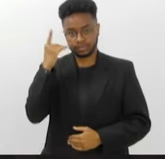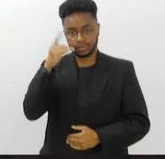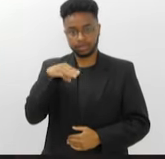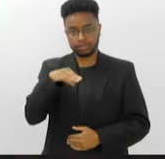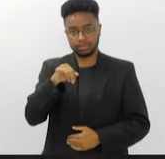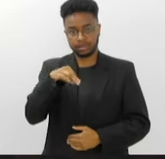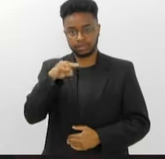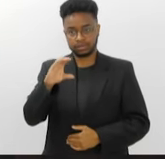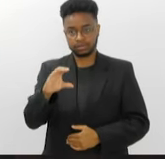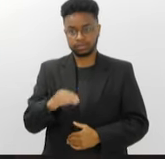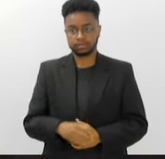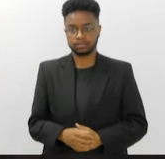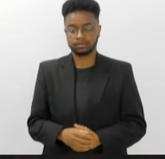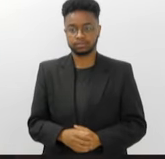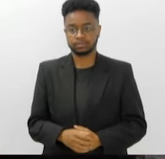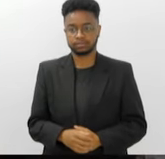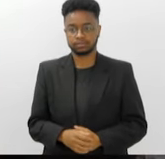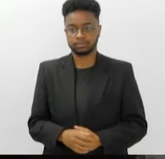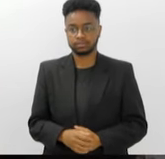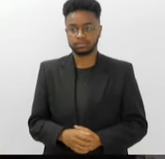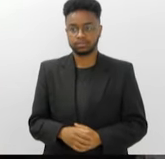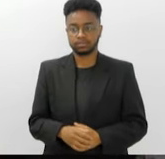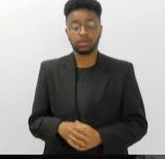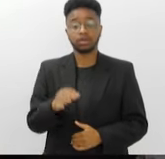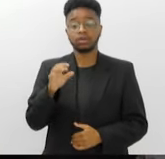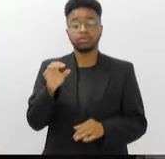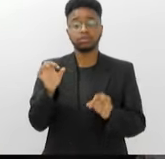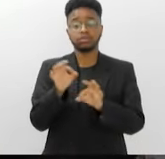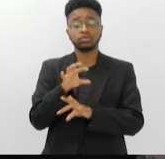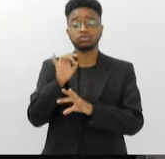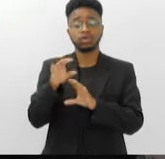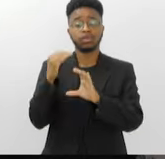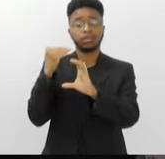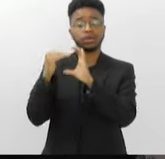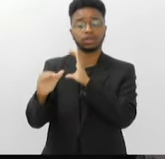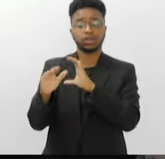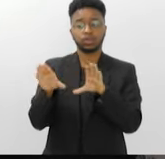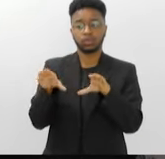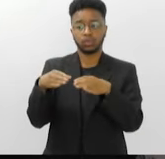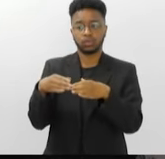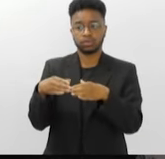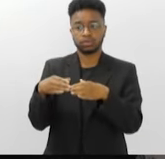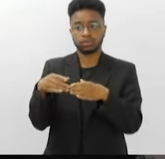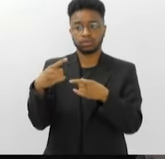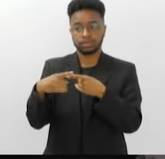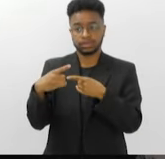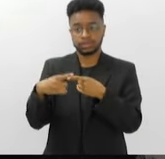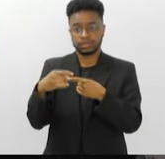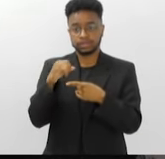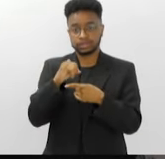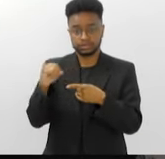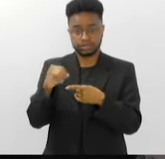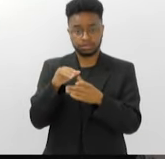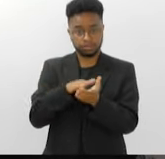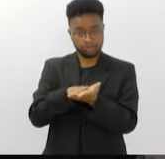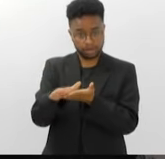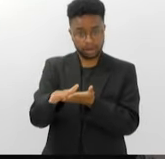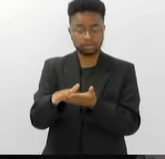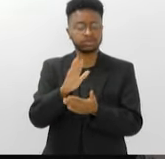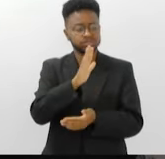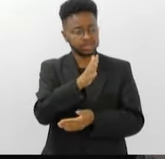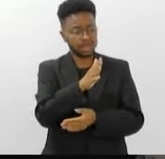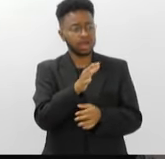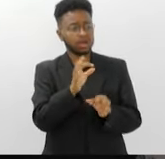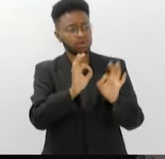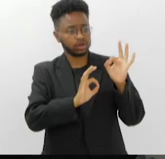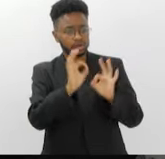Presidente, é só mandar para o grupo, porque uma vez publicado... Não, já foi apreciado, com certeza vai sair publicado,